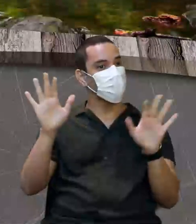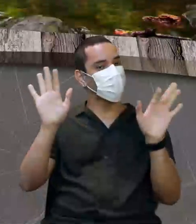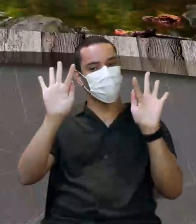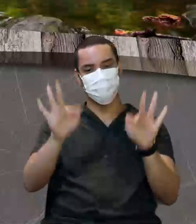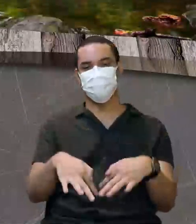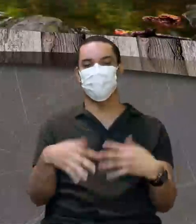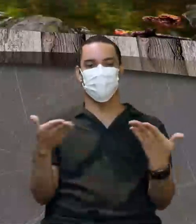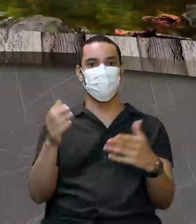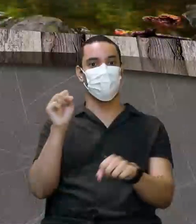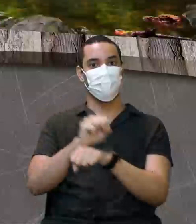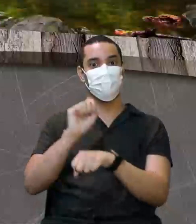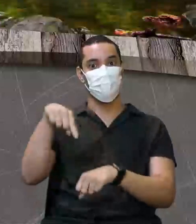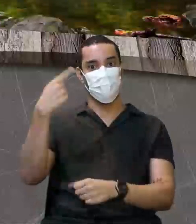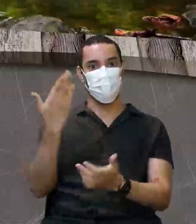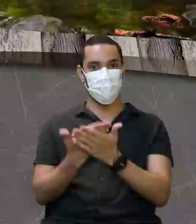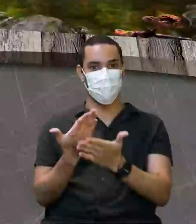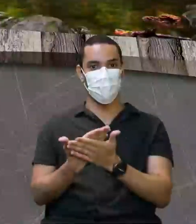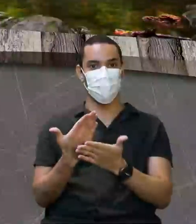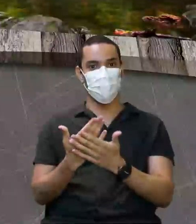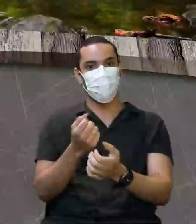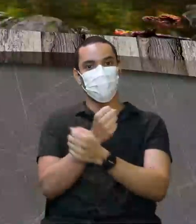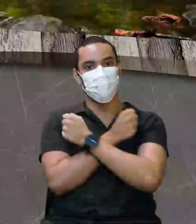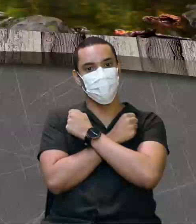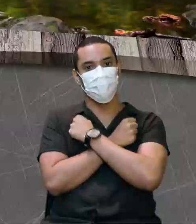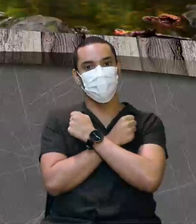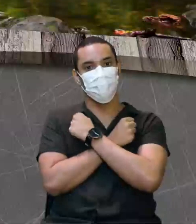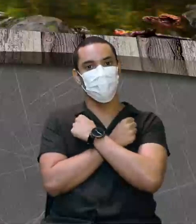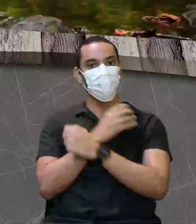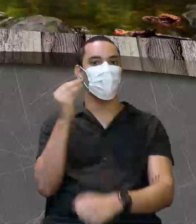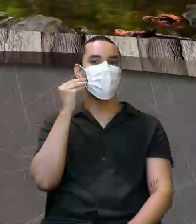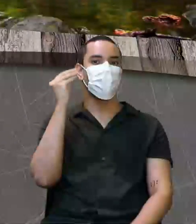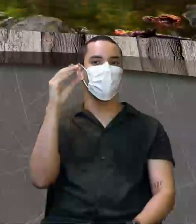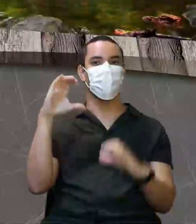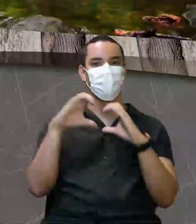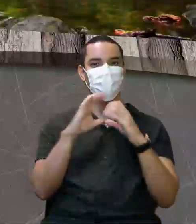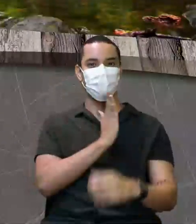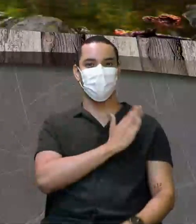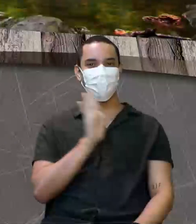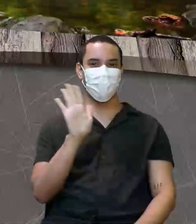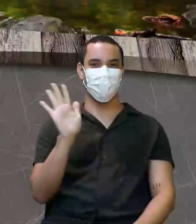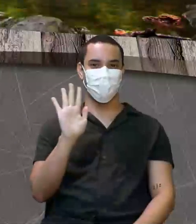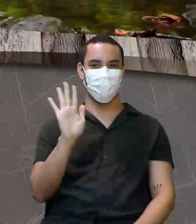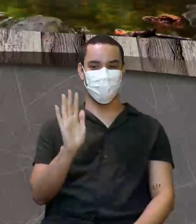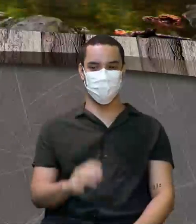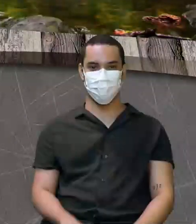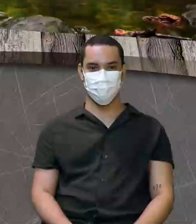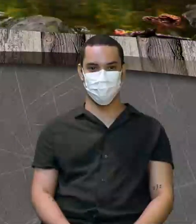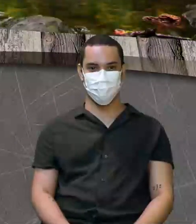aqui. Eu te aguardo para a nossa próxima aula. Um forte abraço e um beijinho no coração. Tchau!